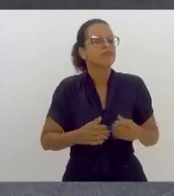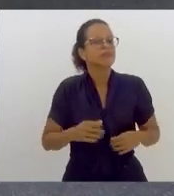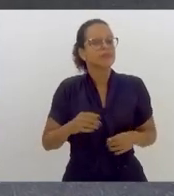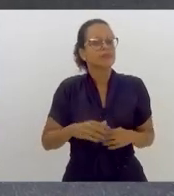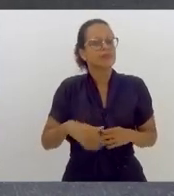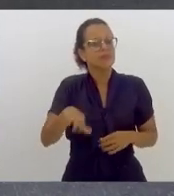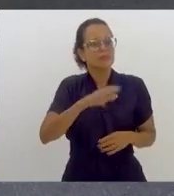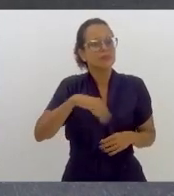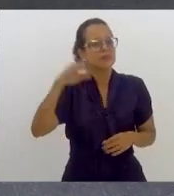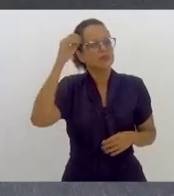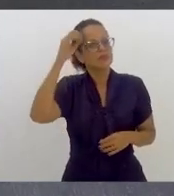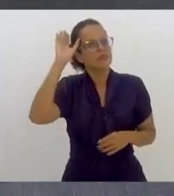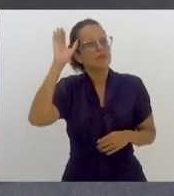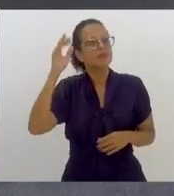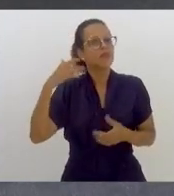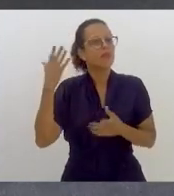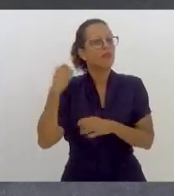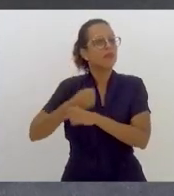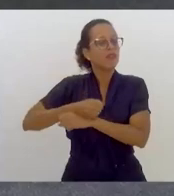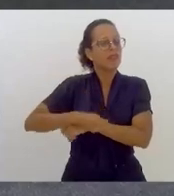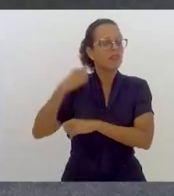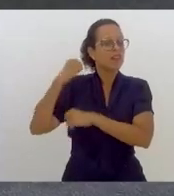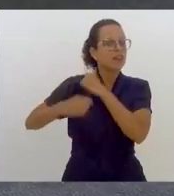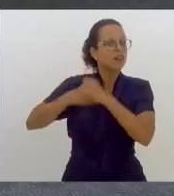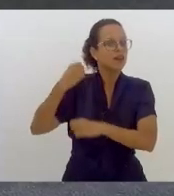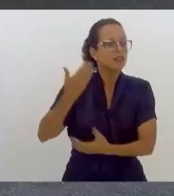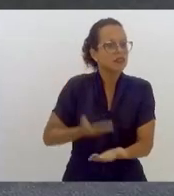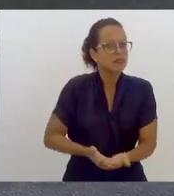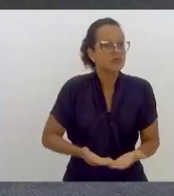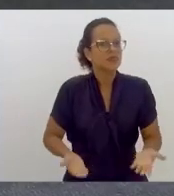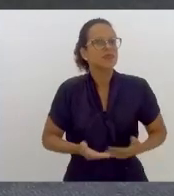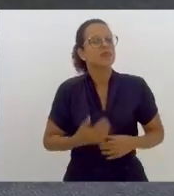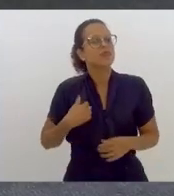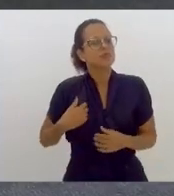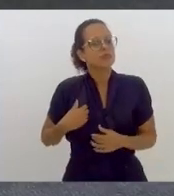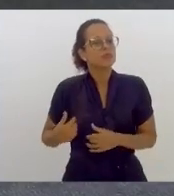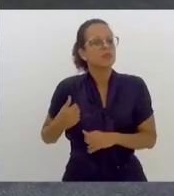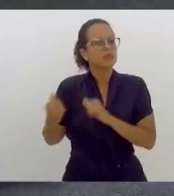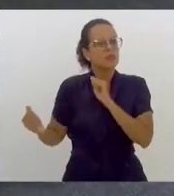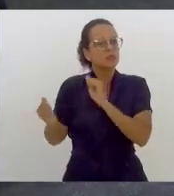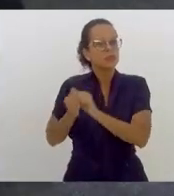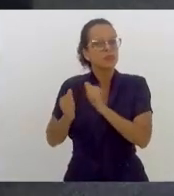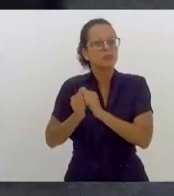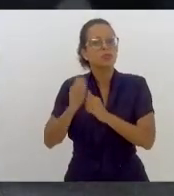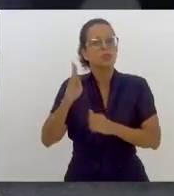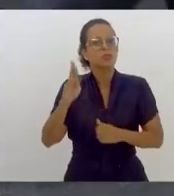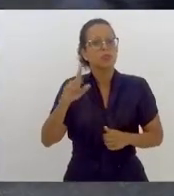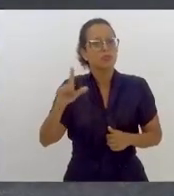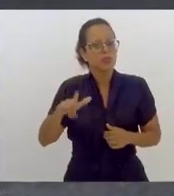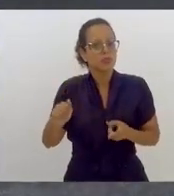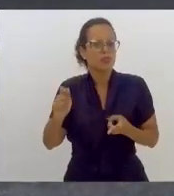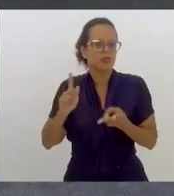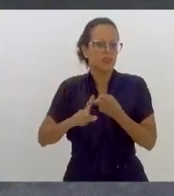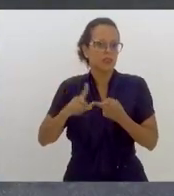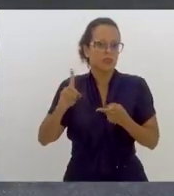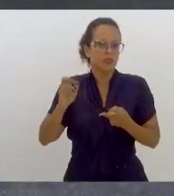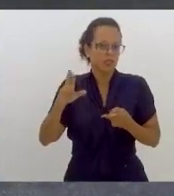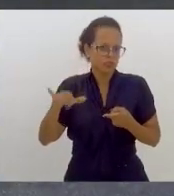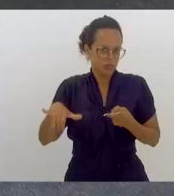cultural do escravismo colonial. Eu fui companheiro de exílio do Brizola, do Darcy Ribeiro